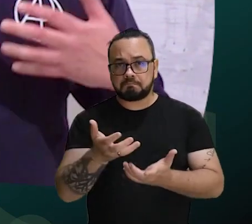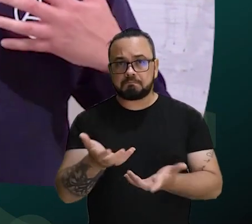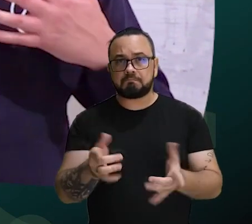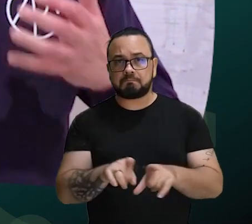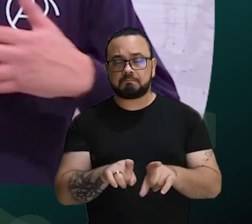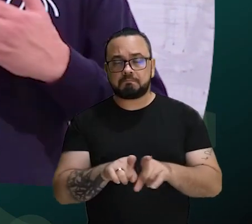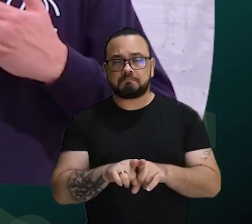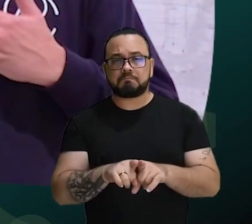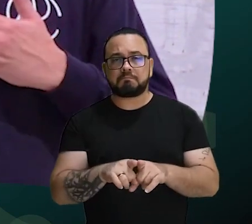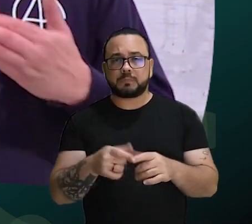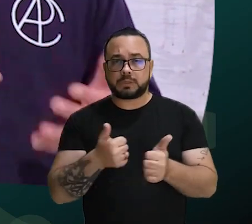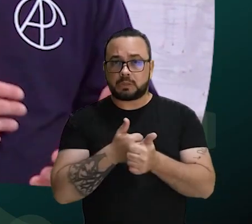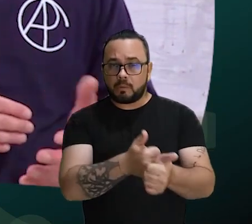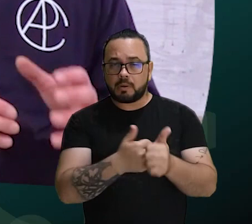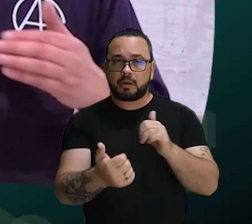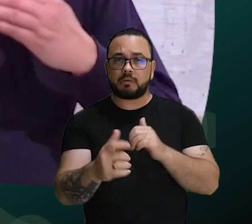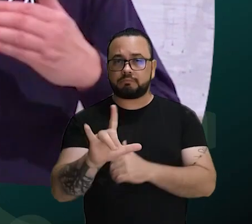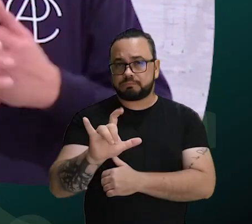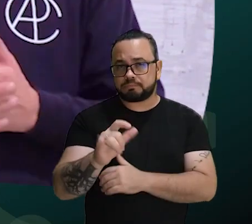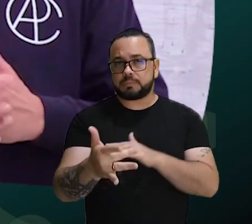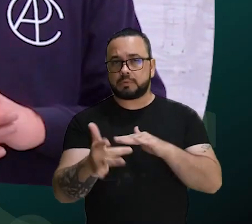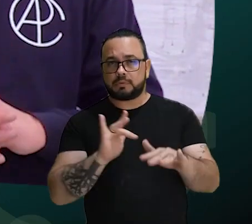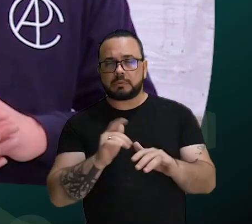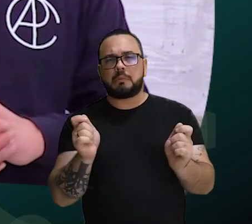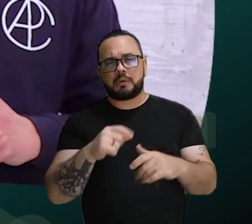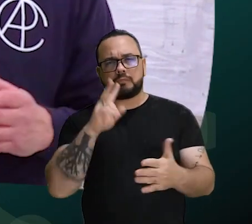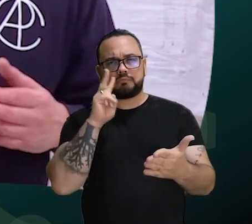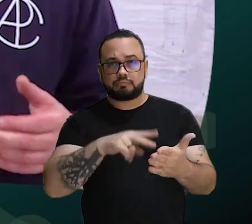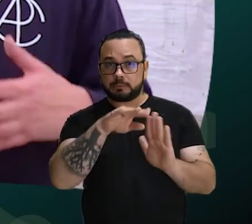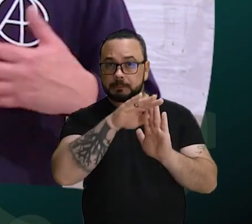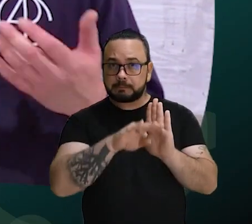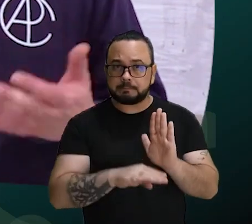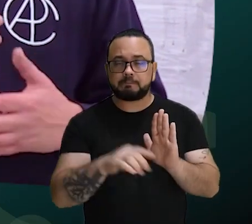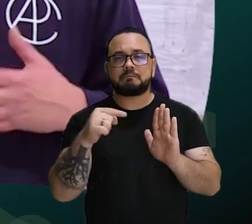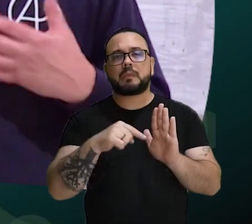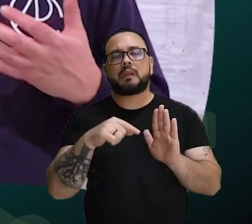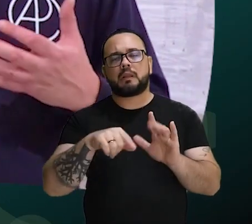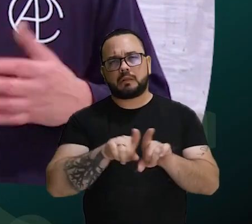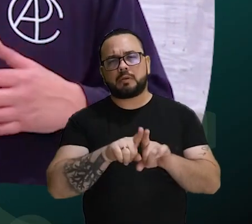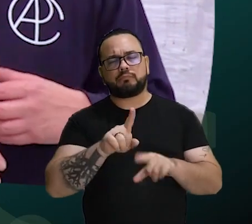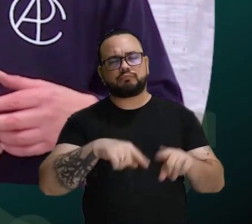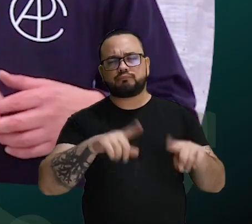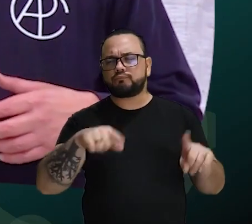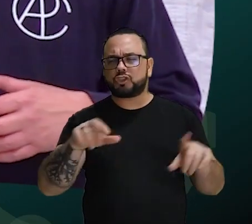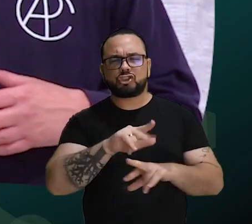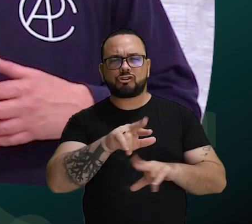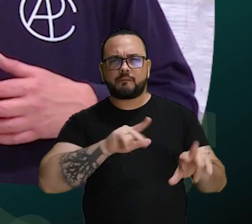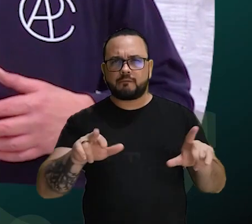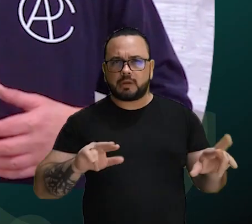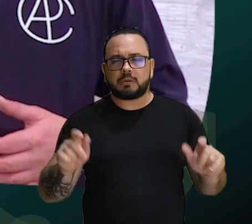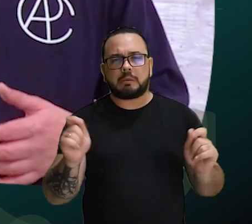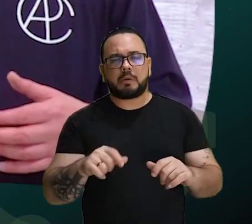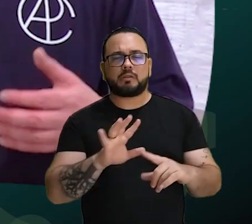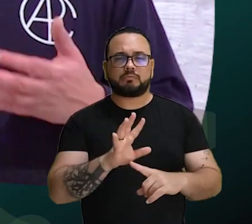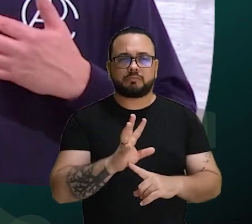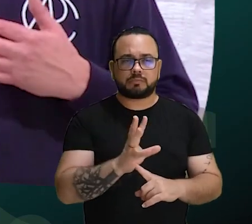curiosidade e quiser nos seguir pelo Instagram, vai poder acompanhar a programação, mas é isso, uma programação muito variada, que pode ser